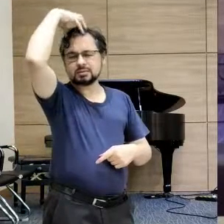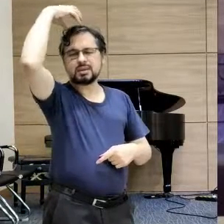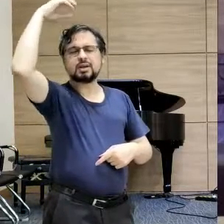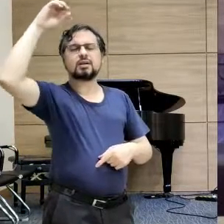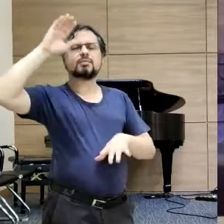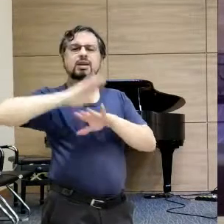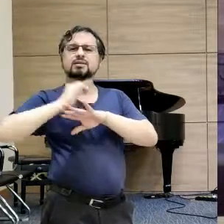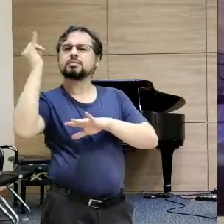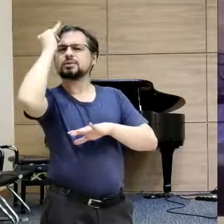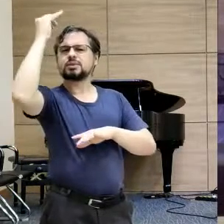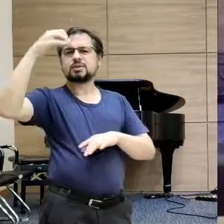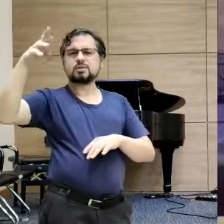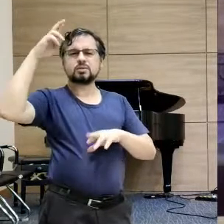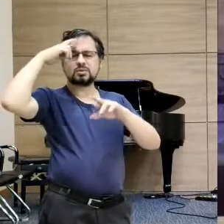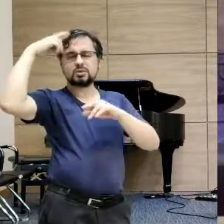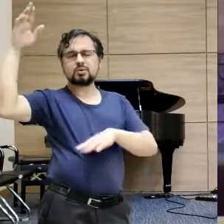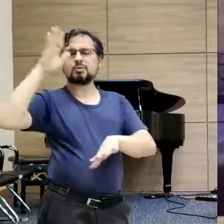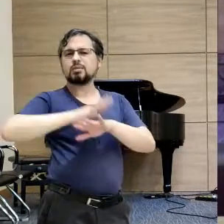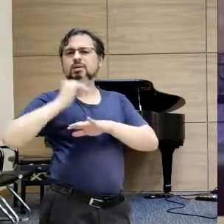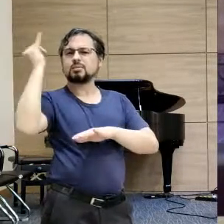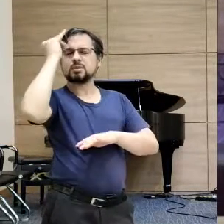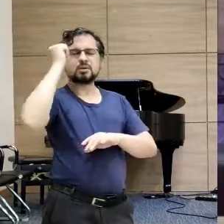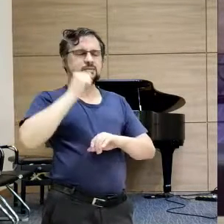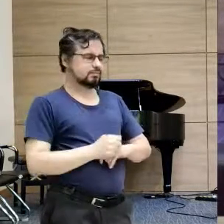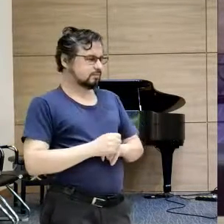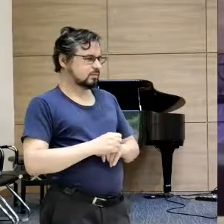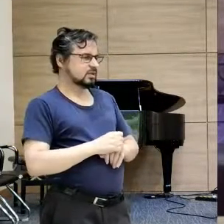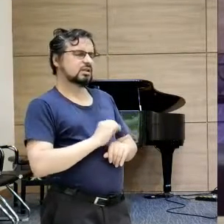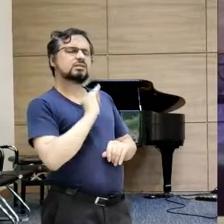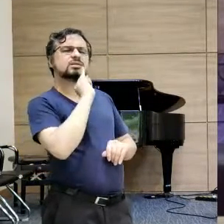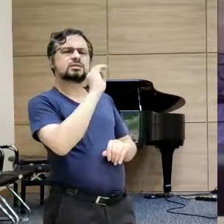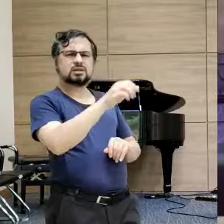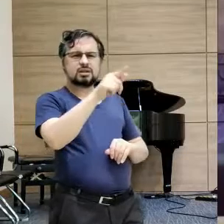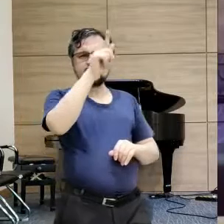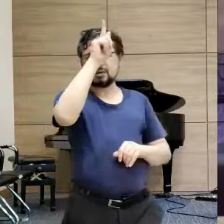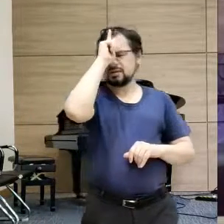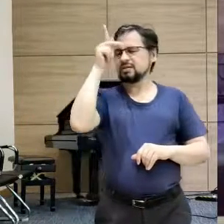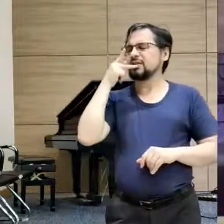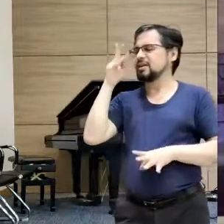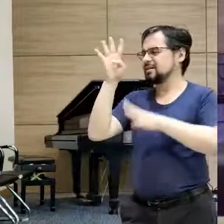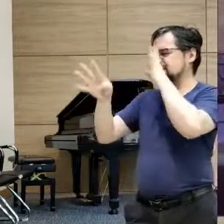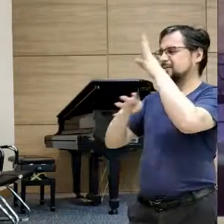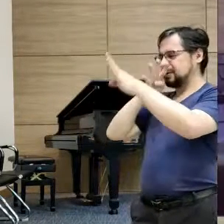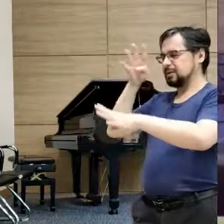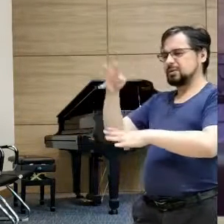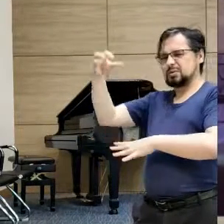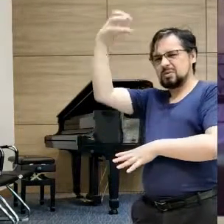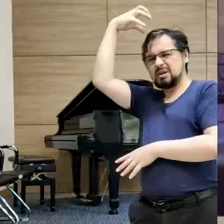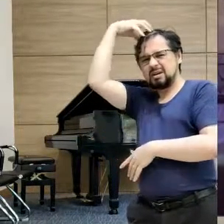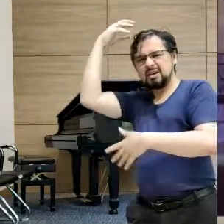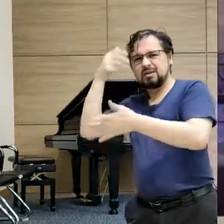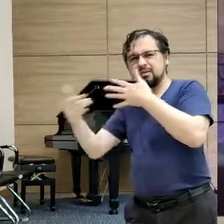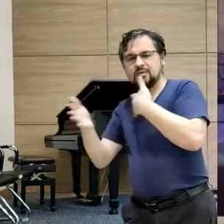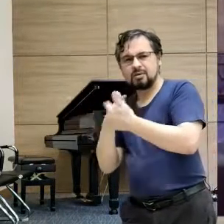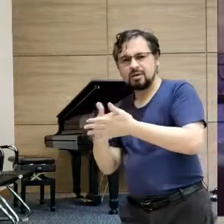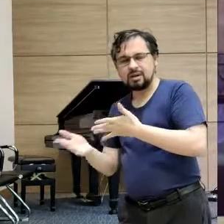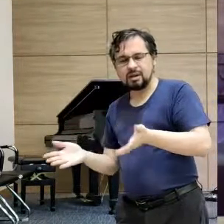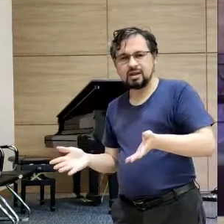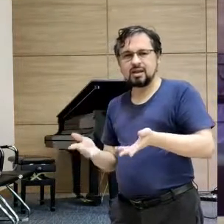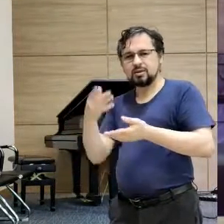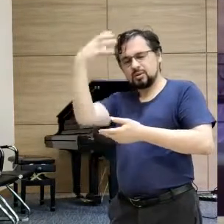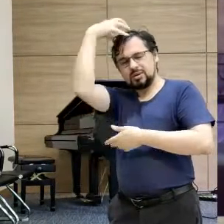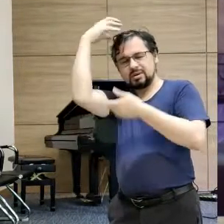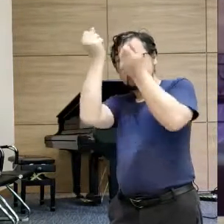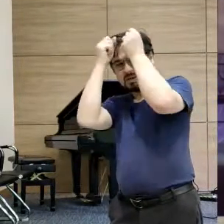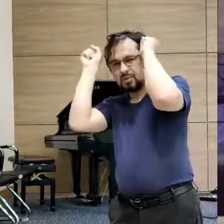estivesse zombando de Saul, se ele estivesse zombando dos seus asseclas, se ele estivesse zombando apenas do reino, nós